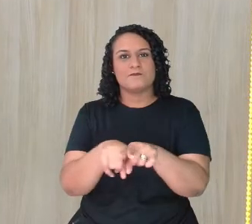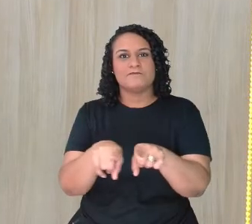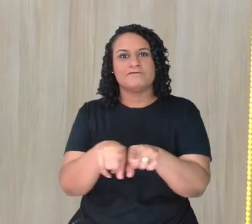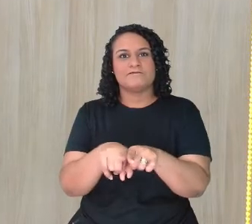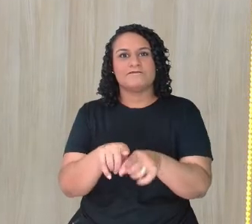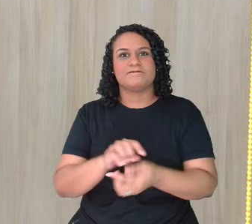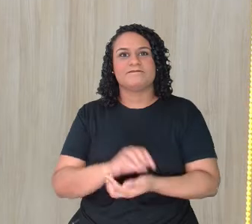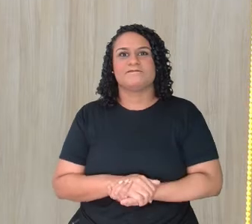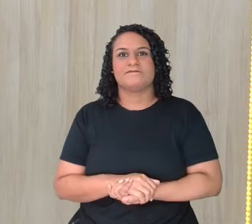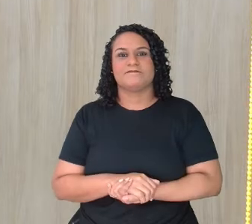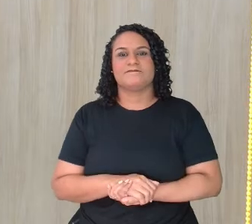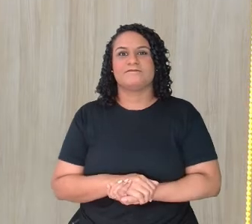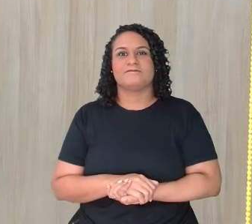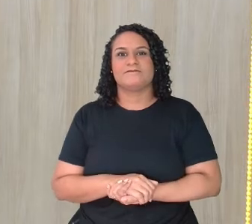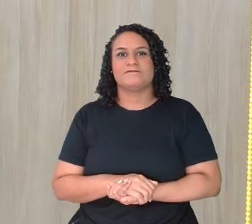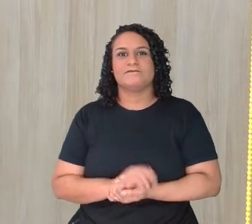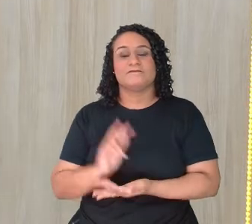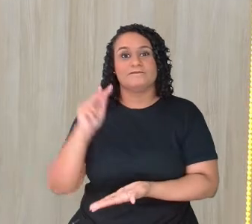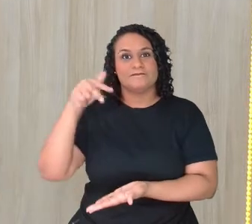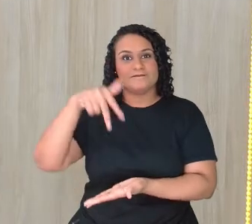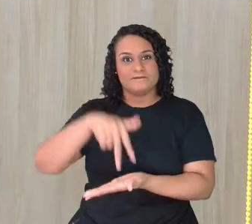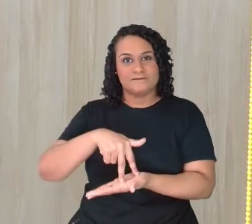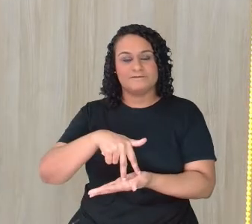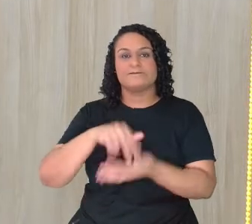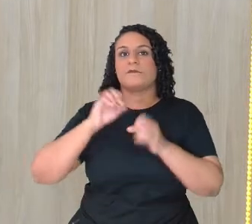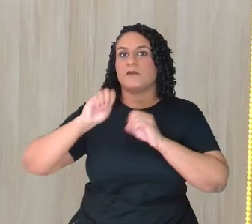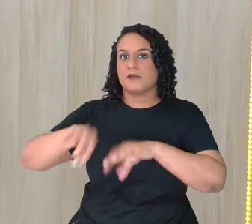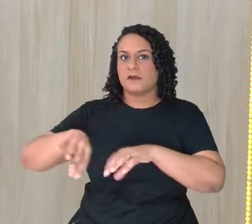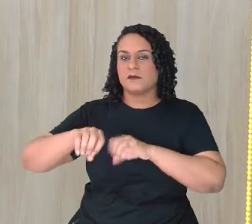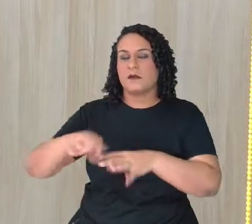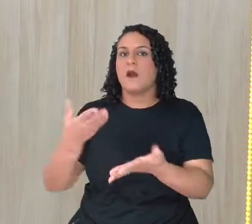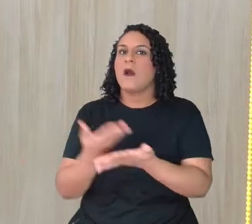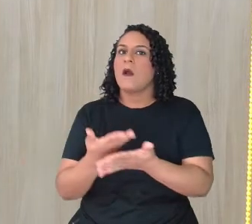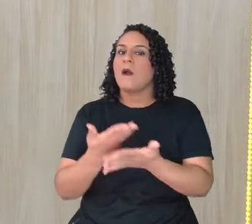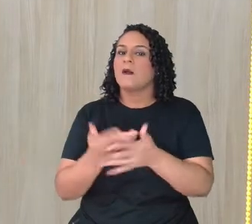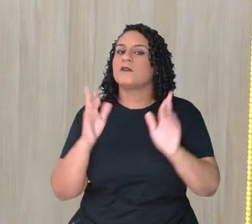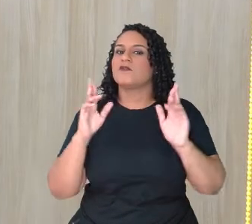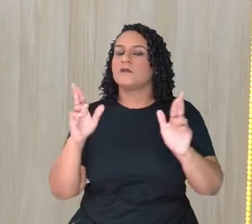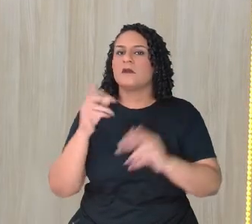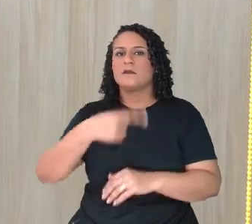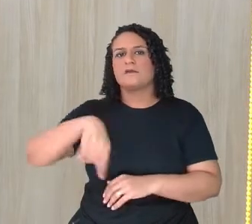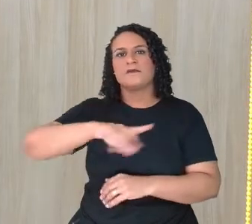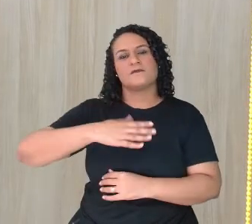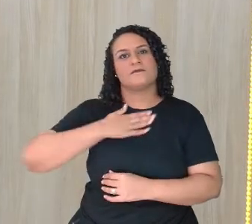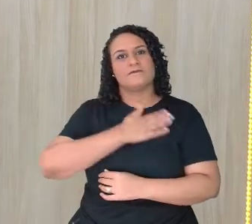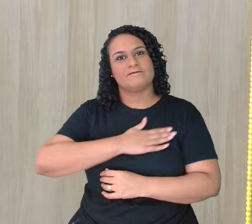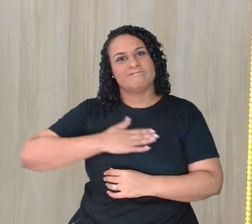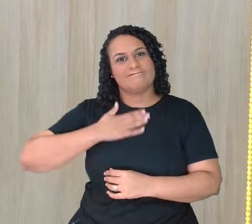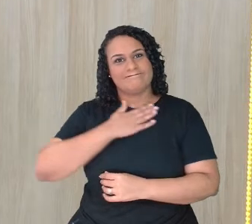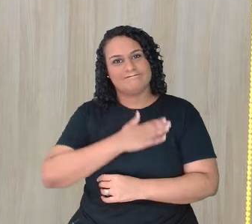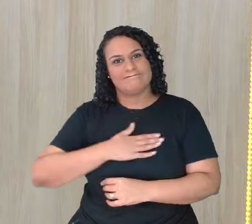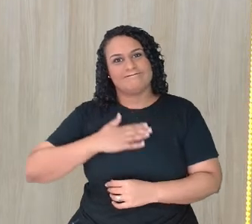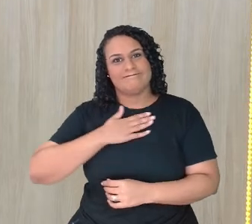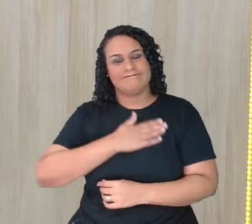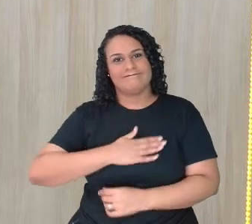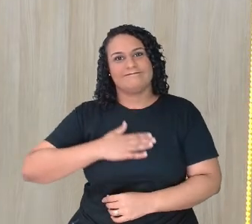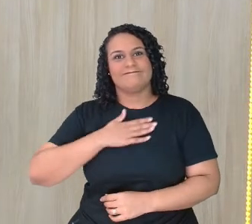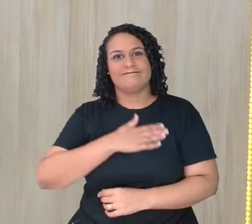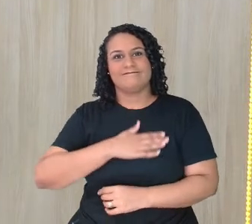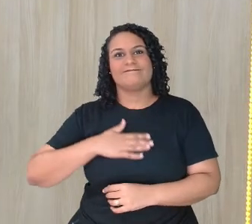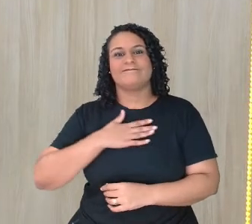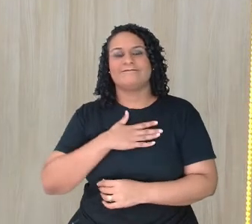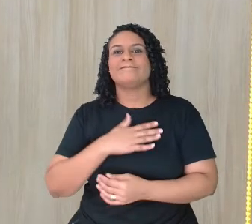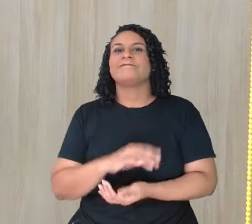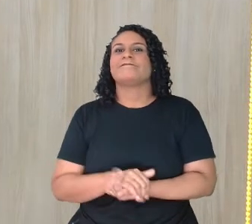e estou aqui para ministrar a aula, não é? Espero que vocês estejam gostando do som da